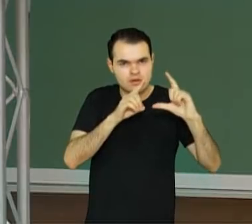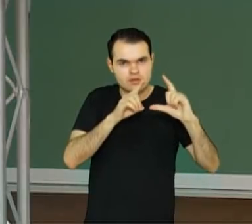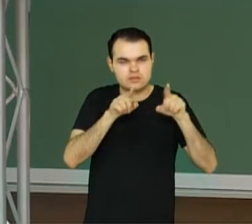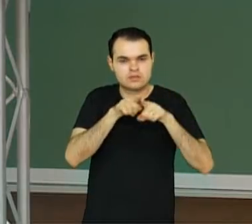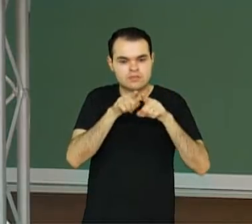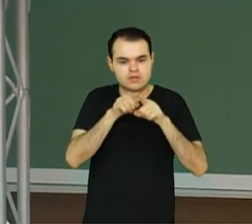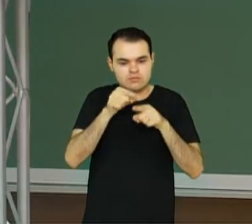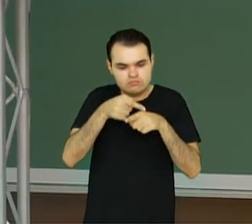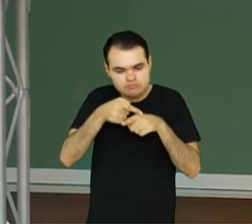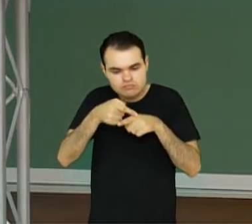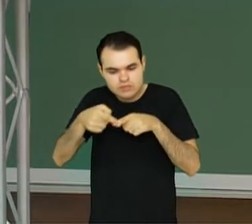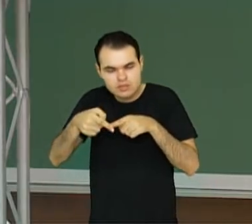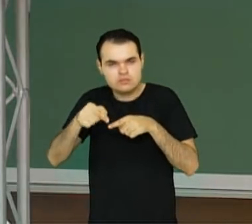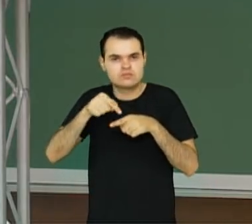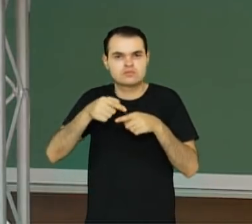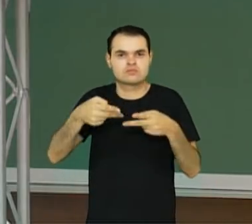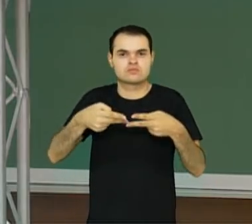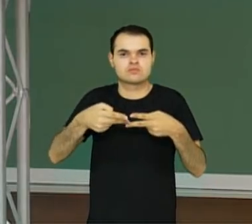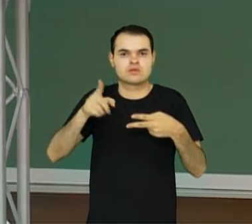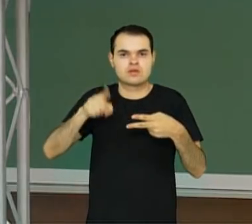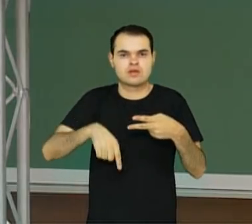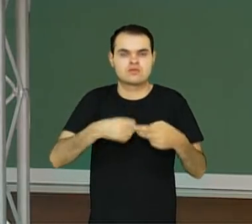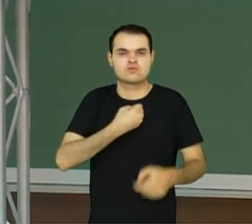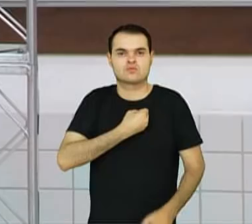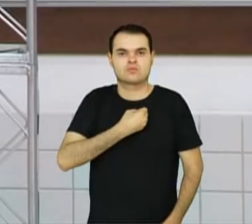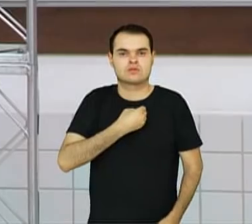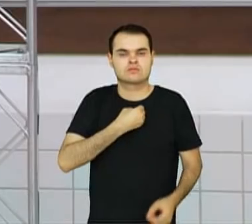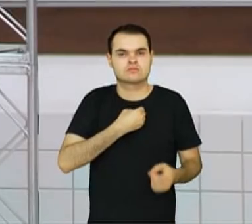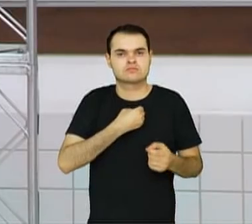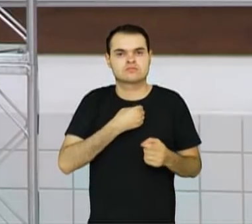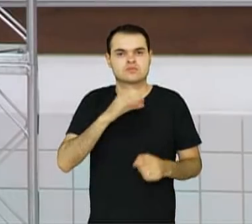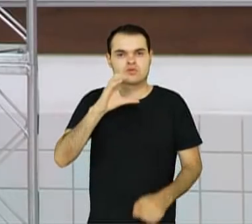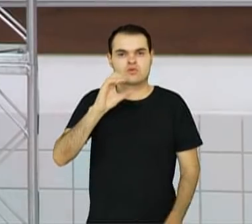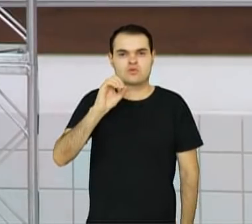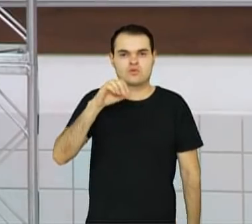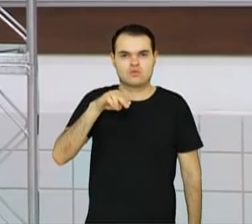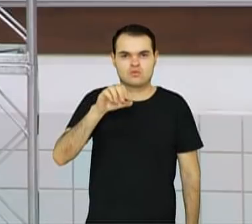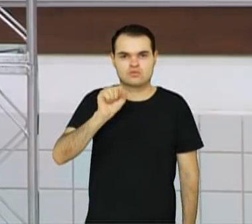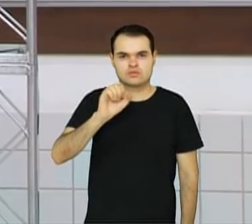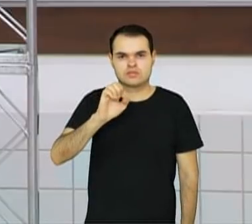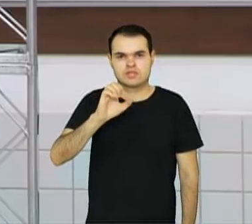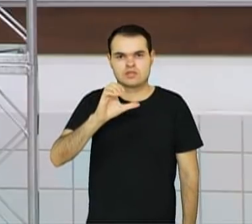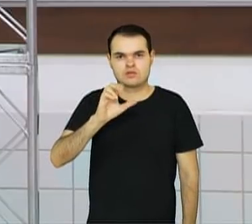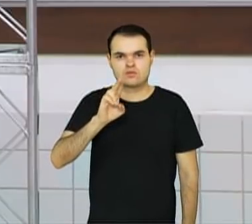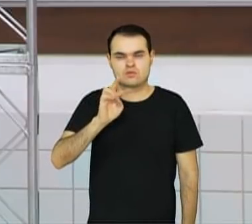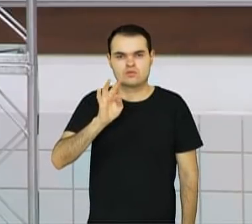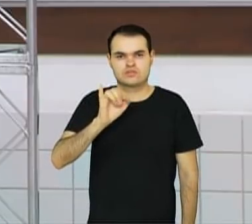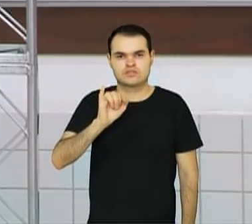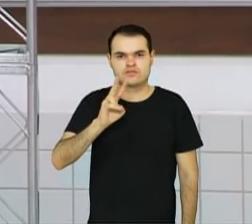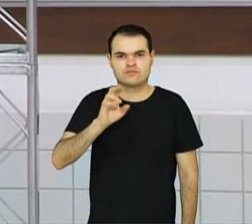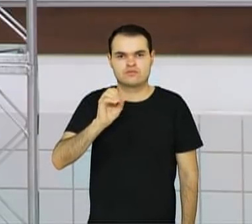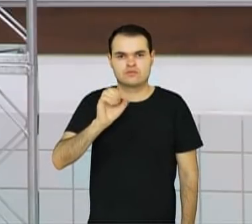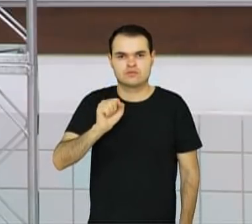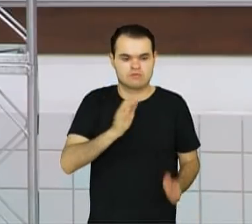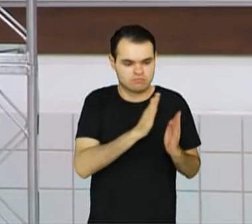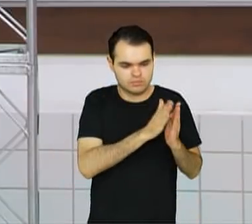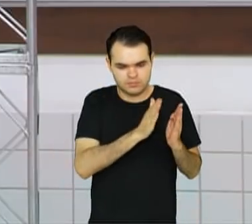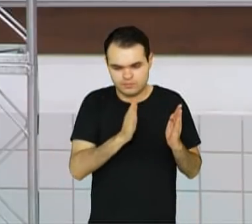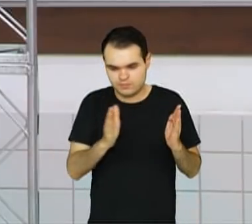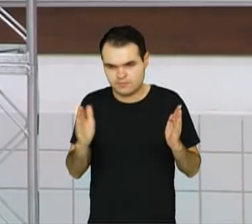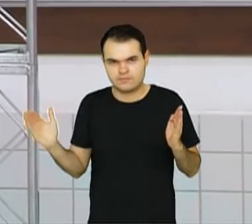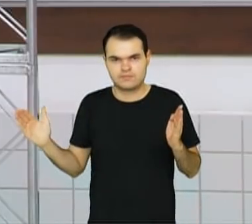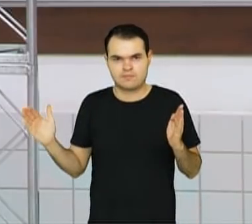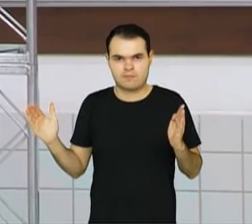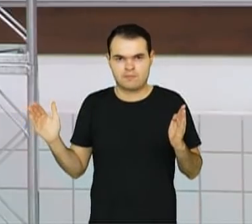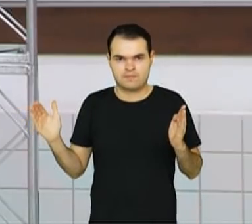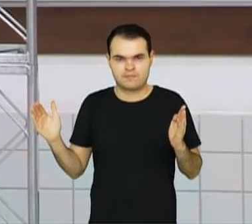lado do losango. São o quê? Números consecutivos. Você se lembra o que são números consecutivos? Números consecutivos são números em sequência, um